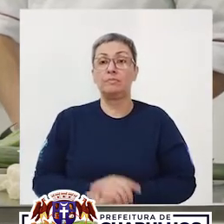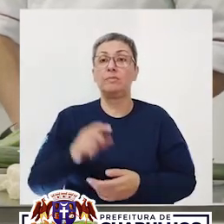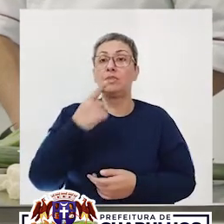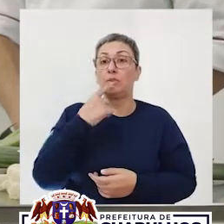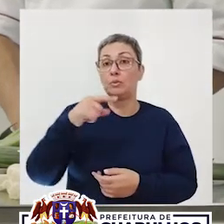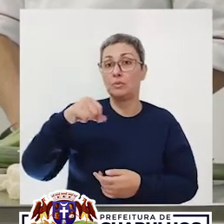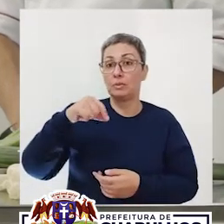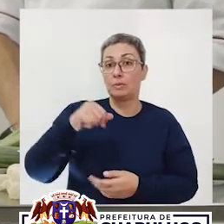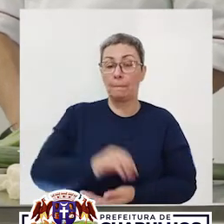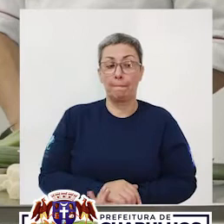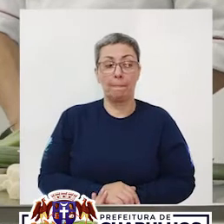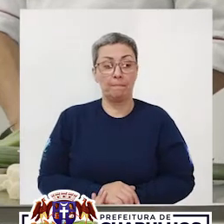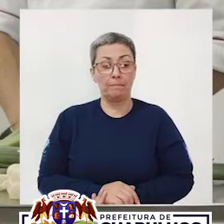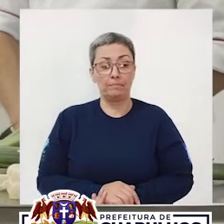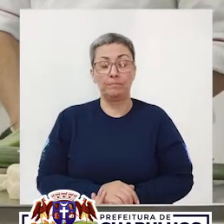e o sal.